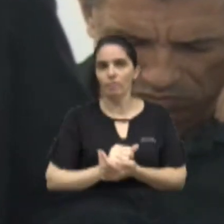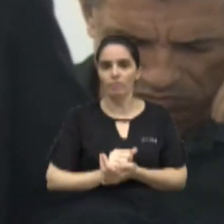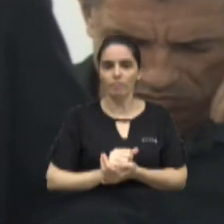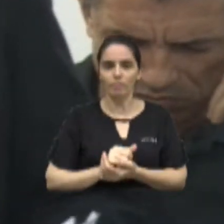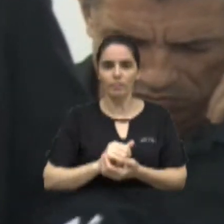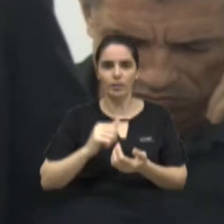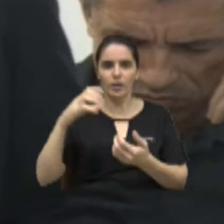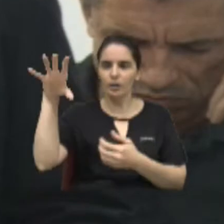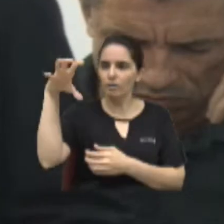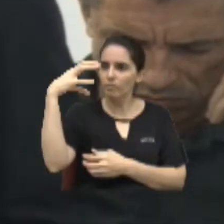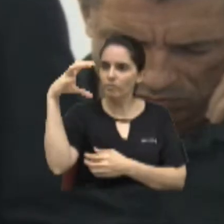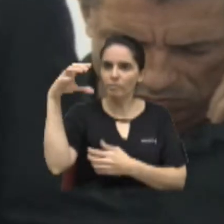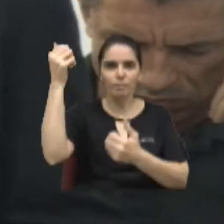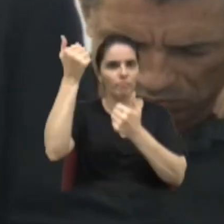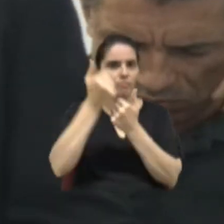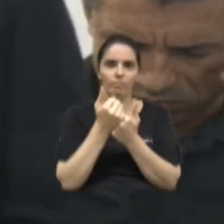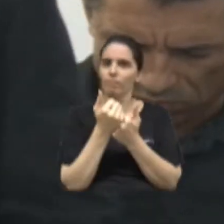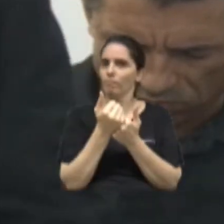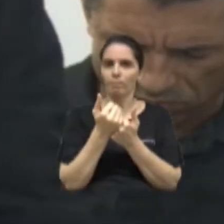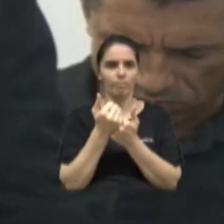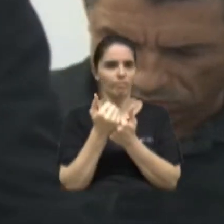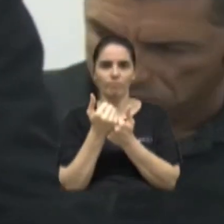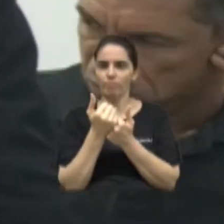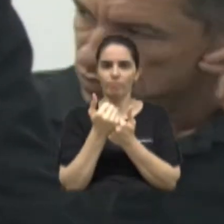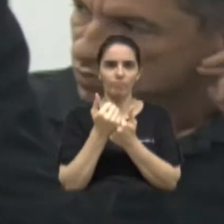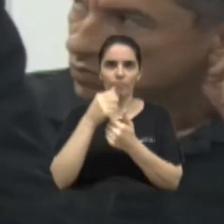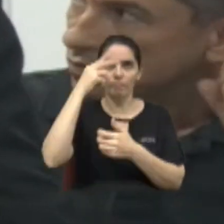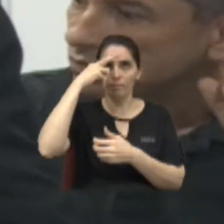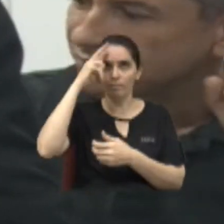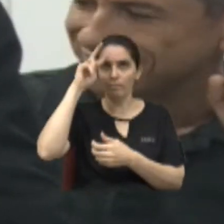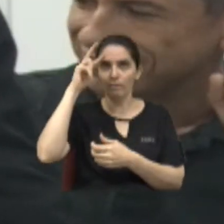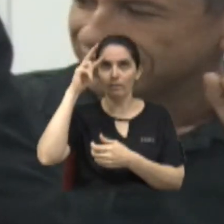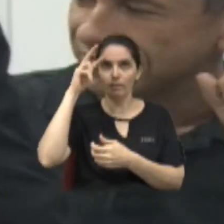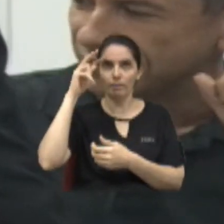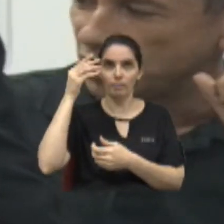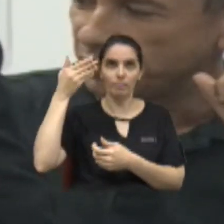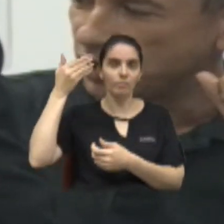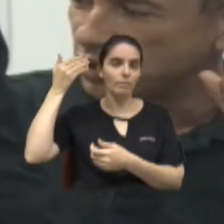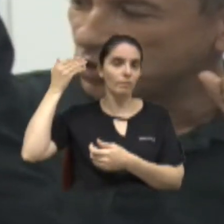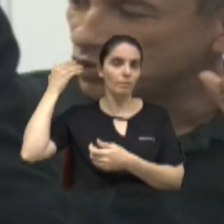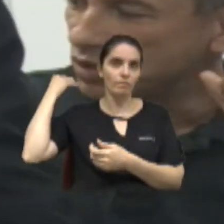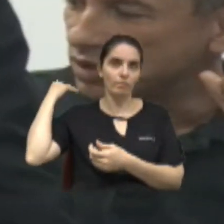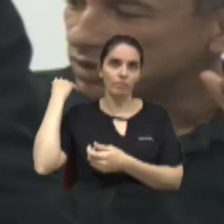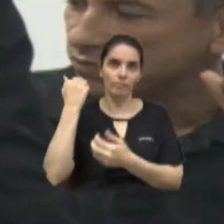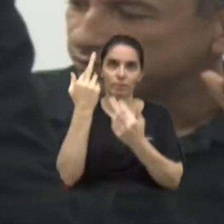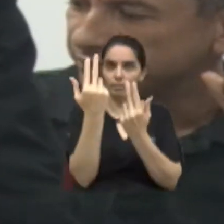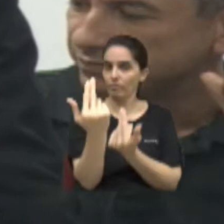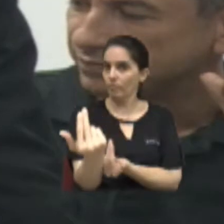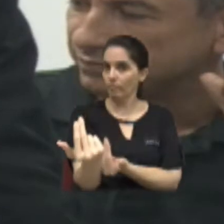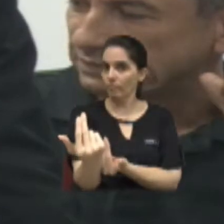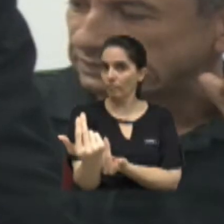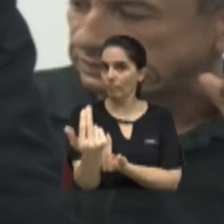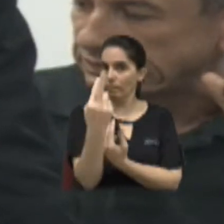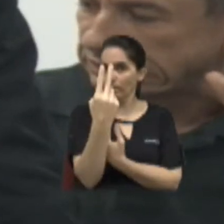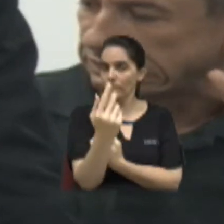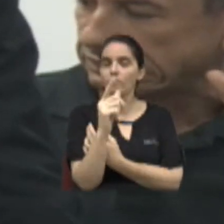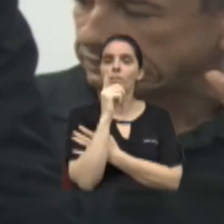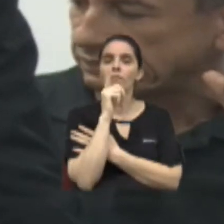do aparelho me faz até lembrar um outro episódio que nós estamos acompanhando aqui nesta casa, que é da